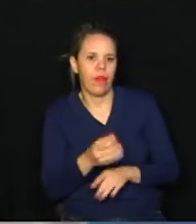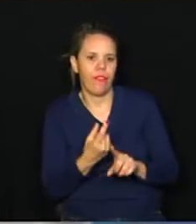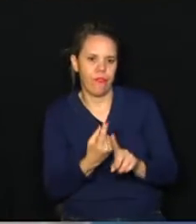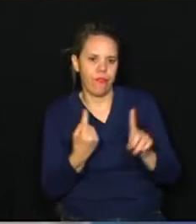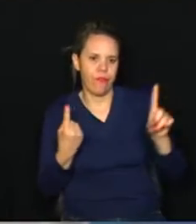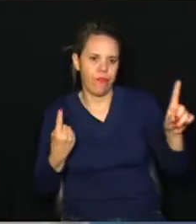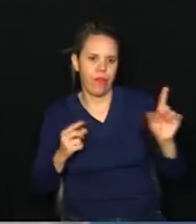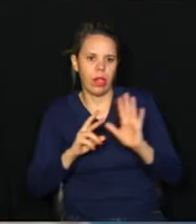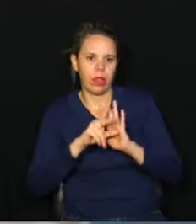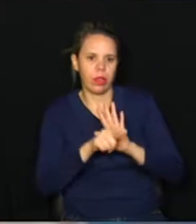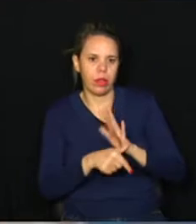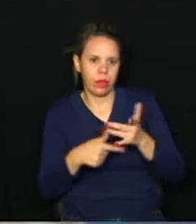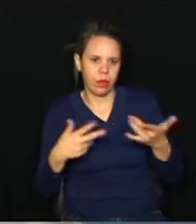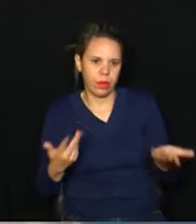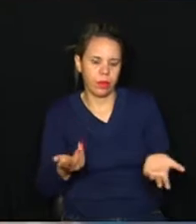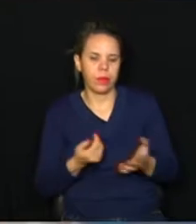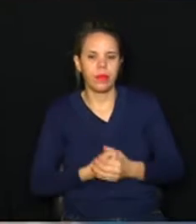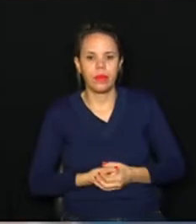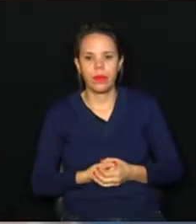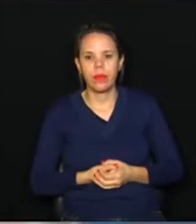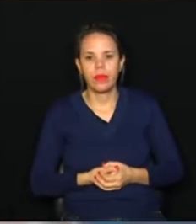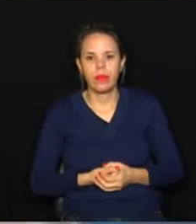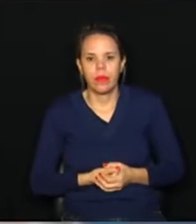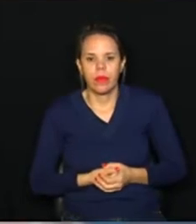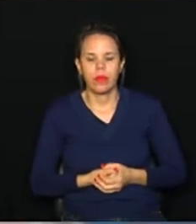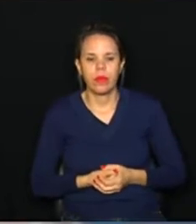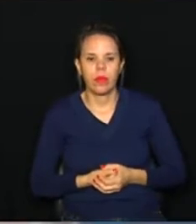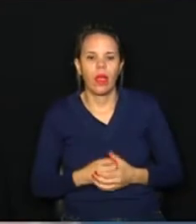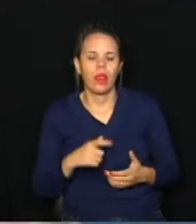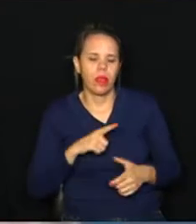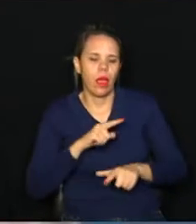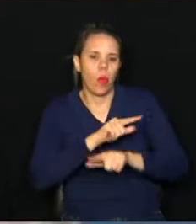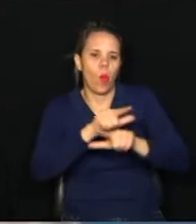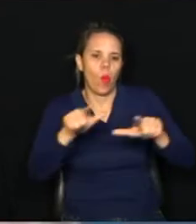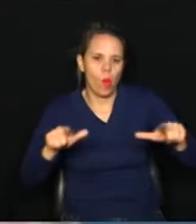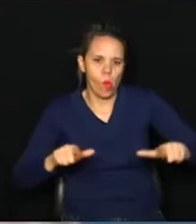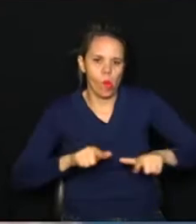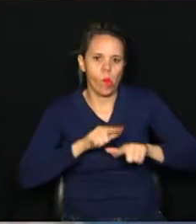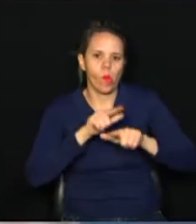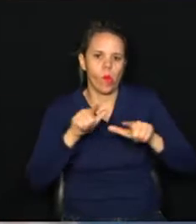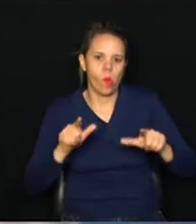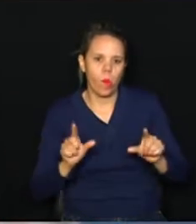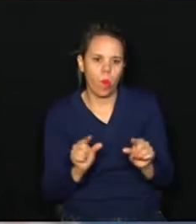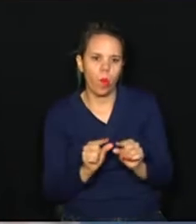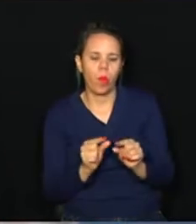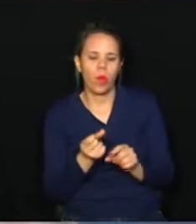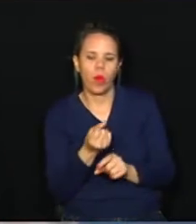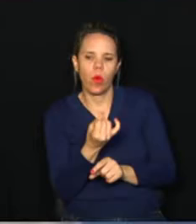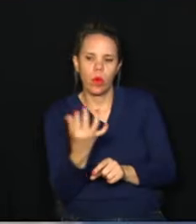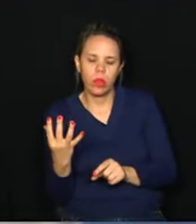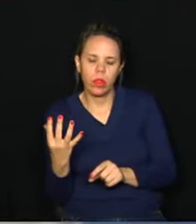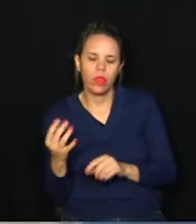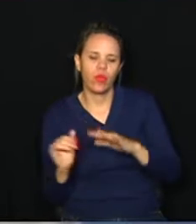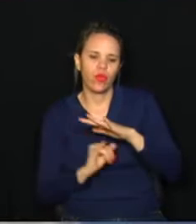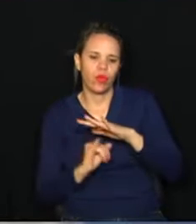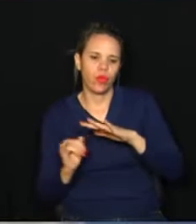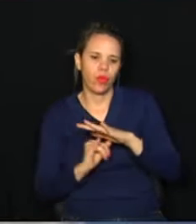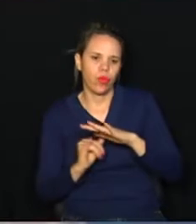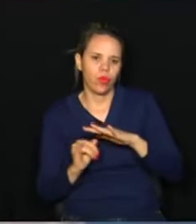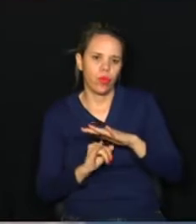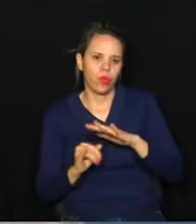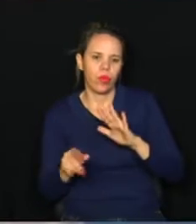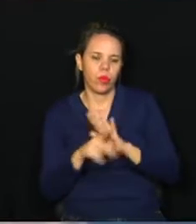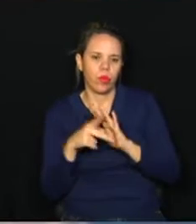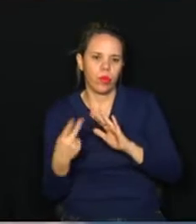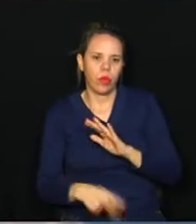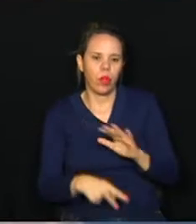por diversas ordens, e há, portanto, um esvaziamento dos institutos, de todos, inclusive do próprio